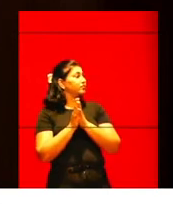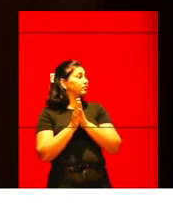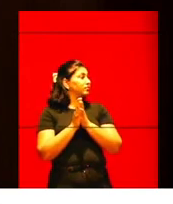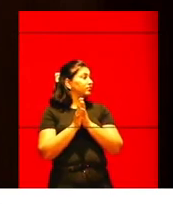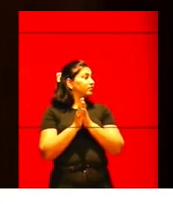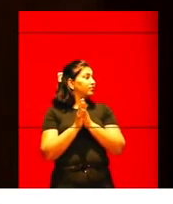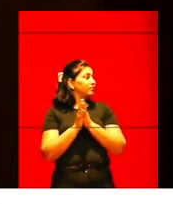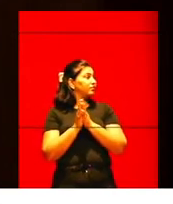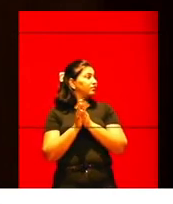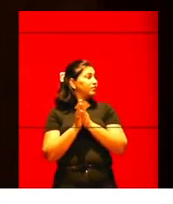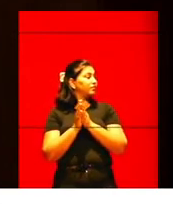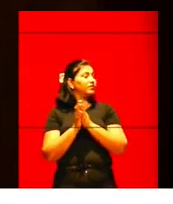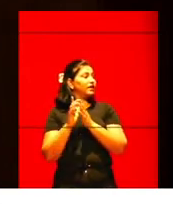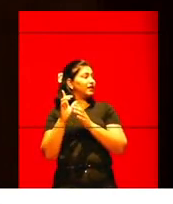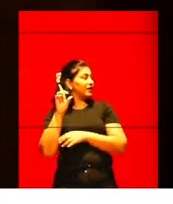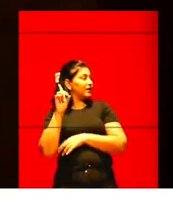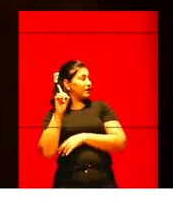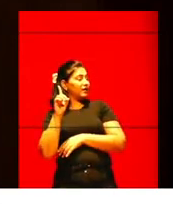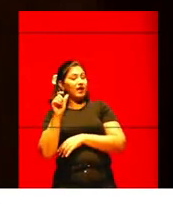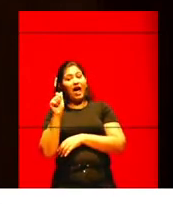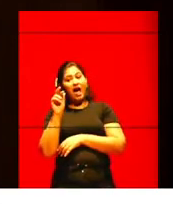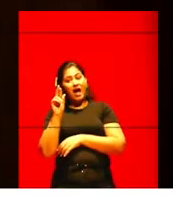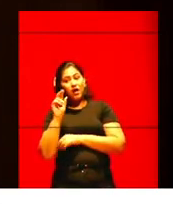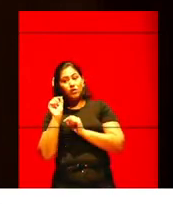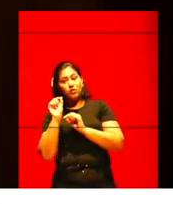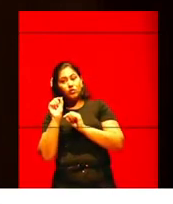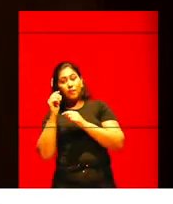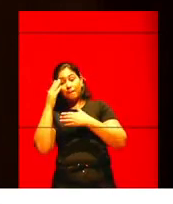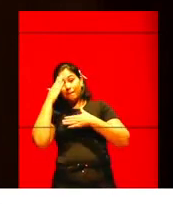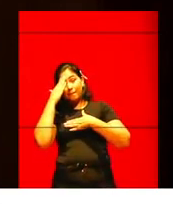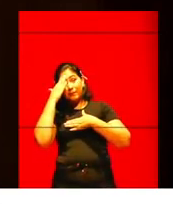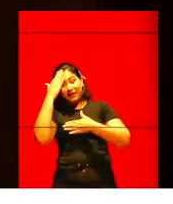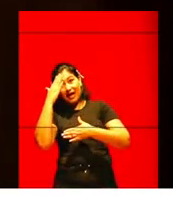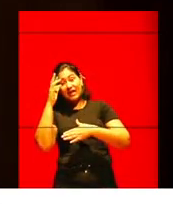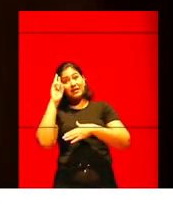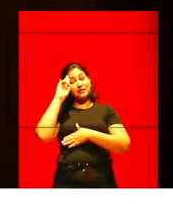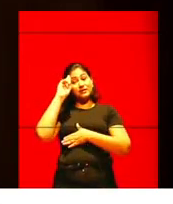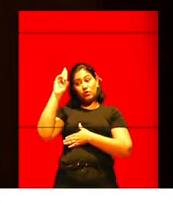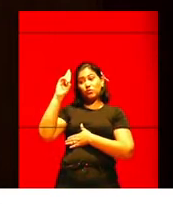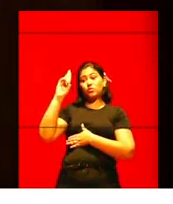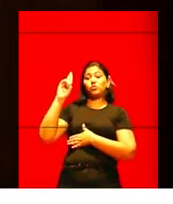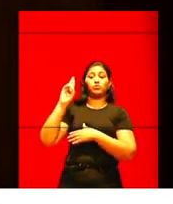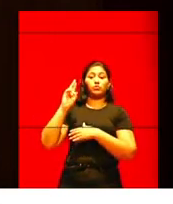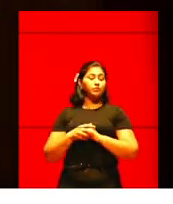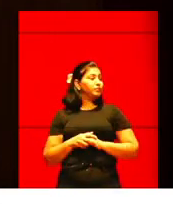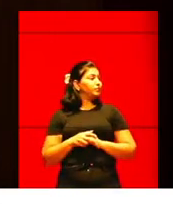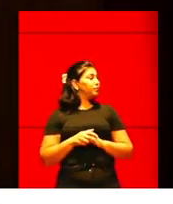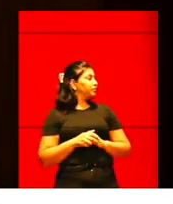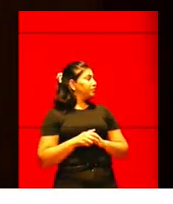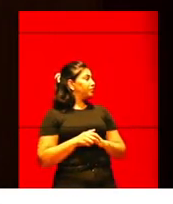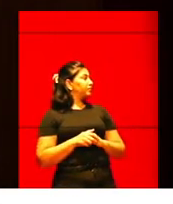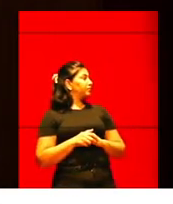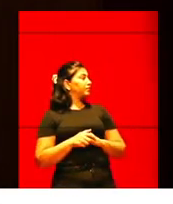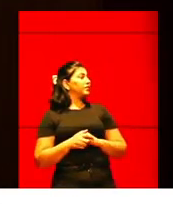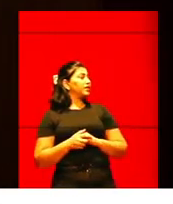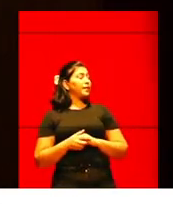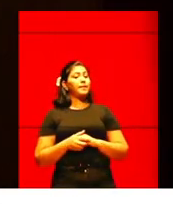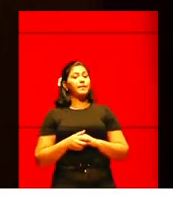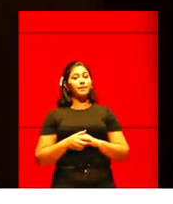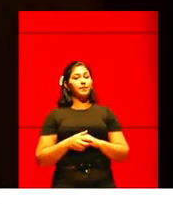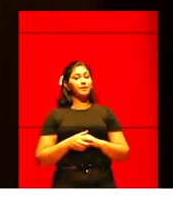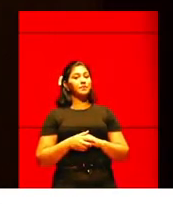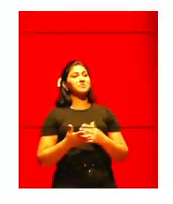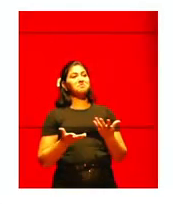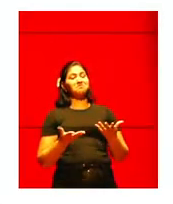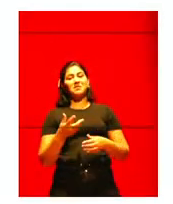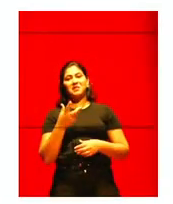Isso. De novo, dá. Obrigado, senhores. Amém. Olha só, pode passar. Estou me